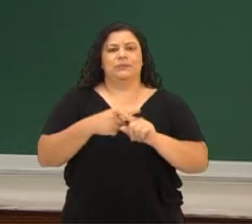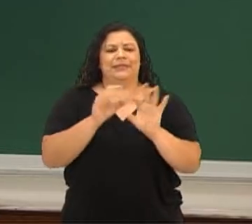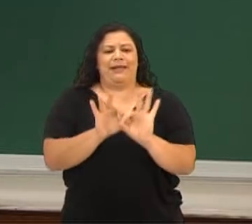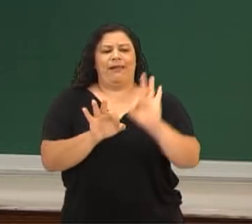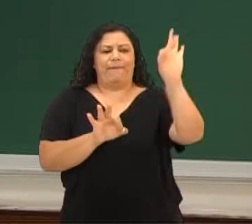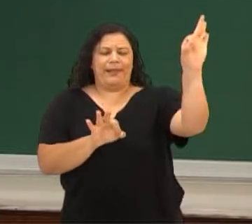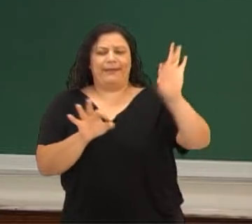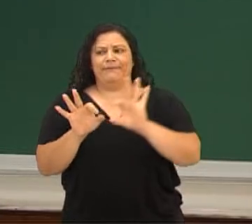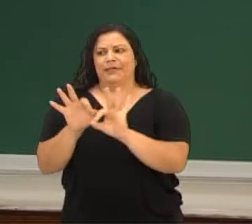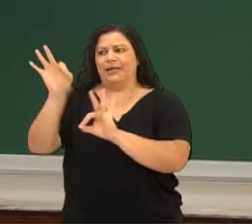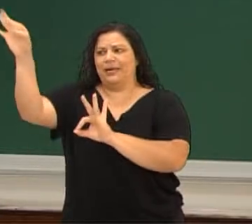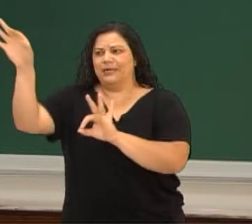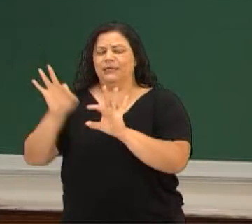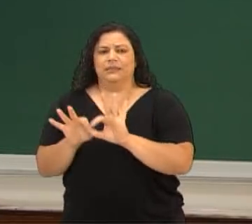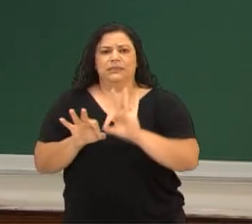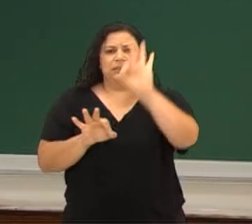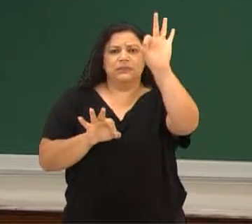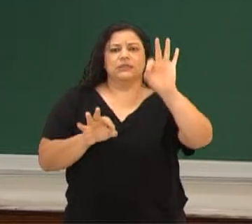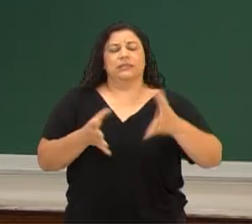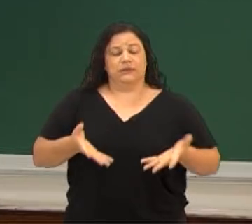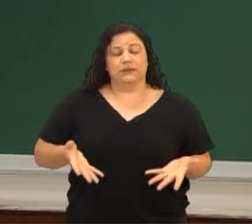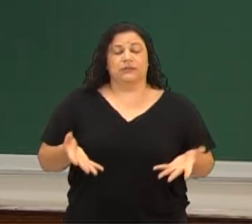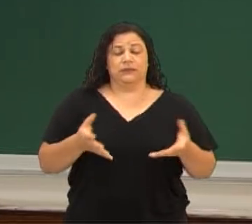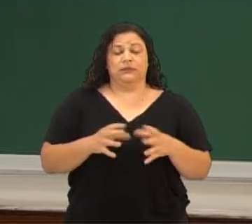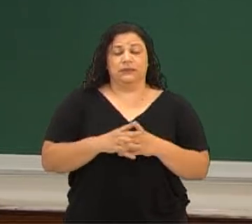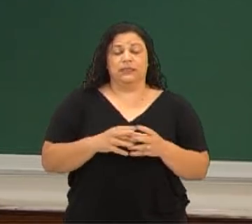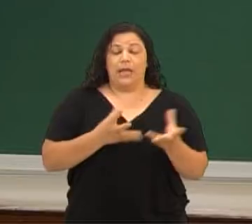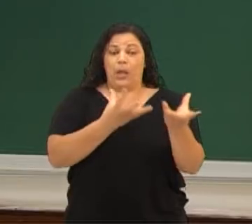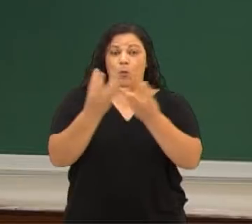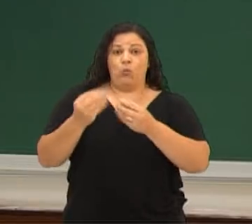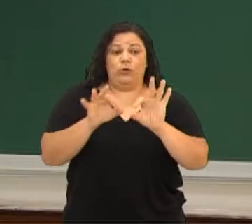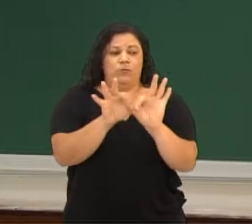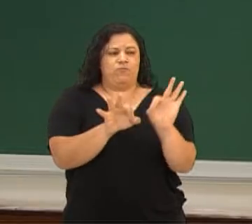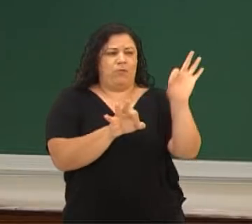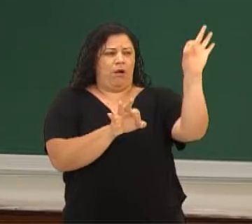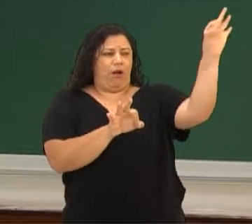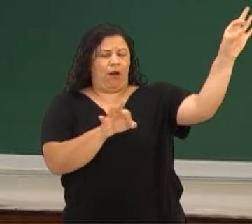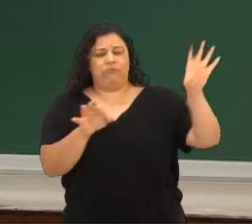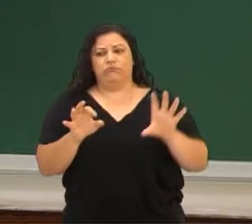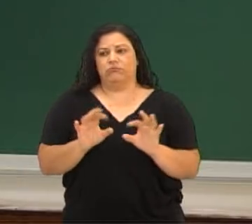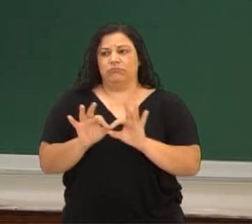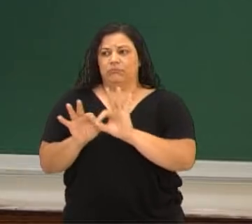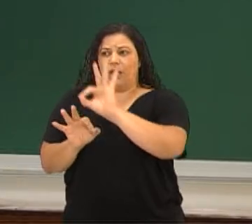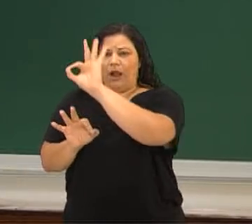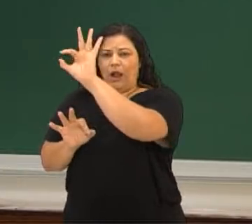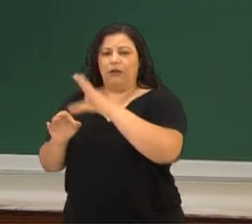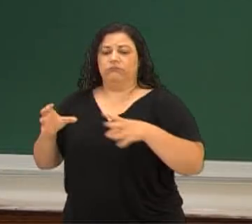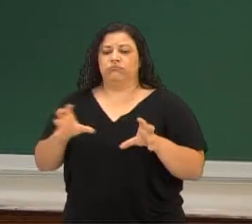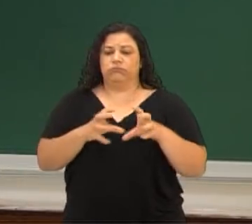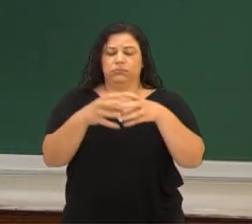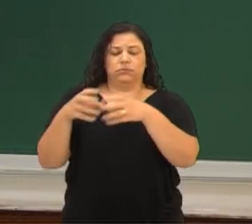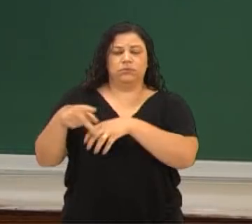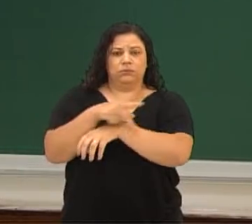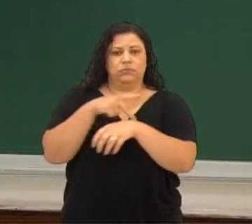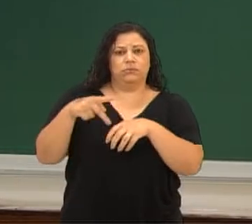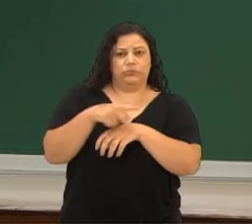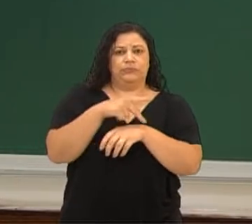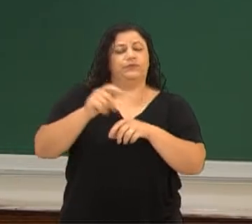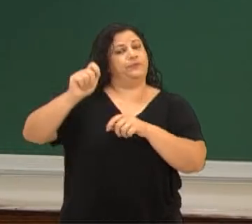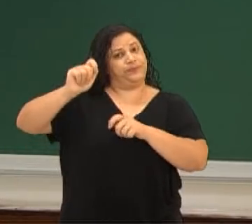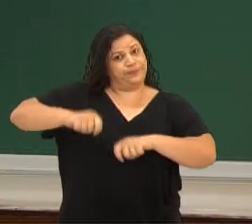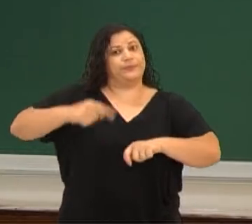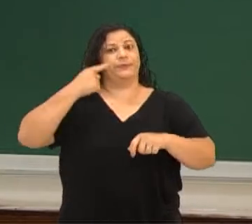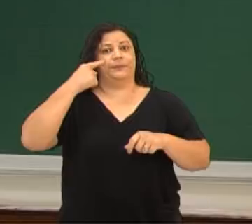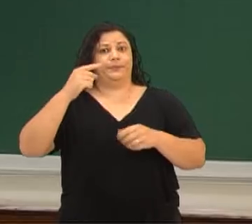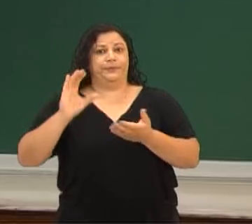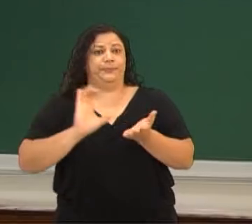distância entre os aglomerados. É muita fragmentação. Isso também ele é um fator de repulsão dos